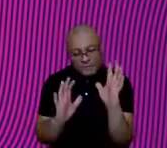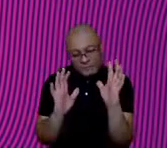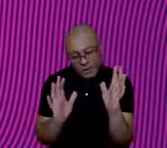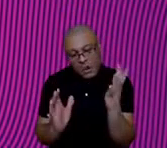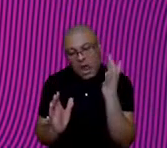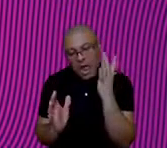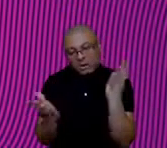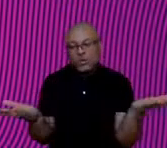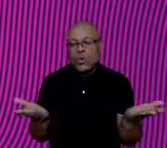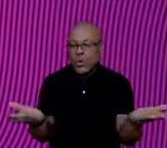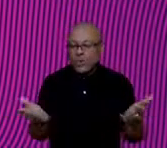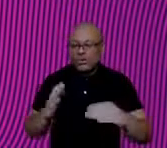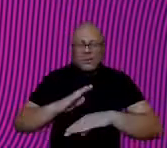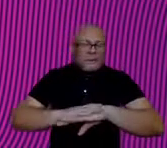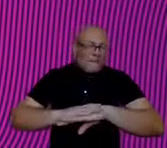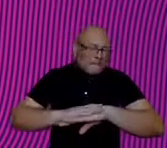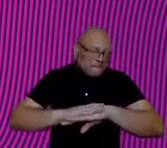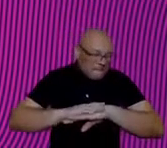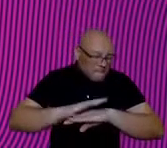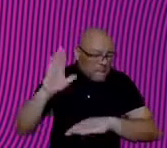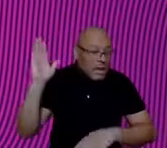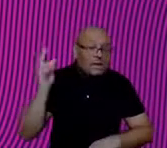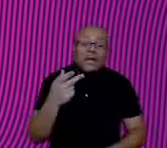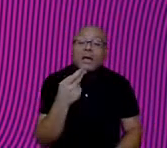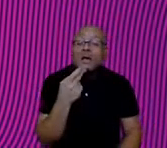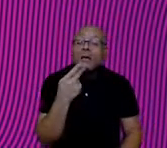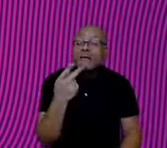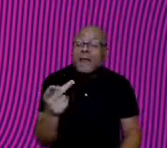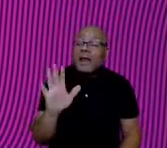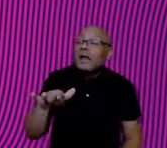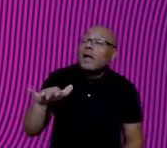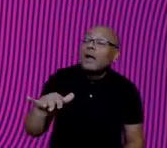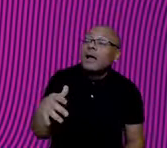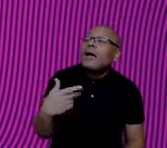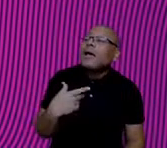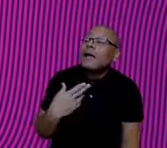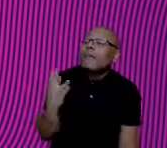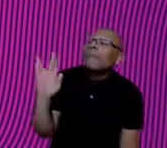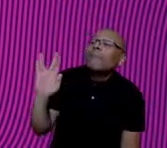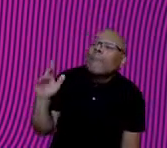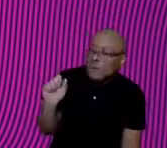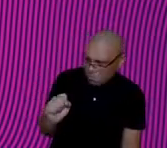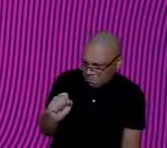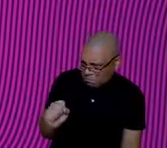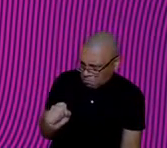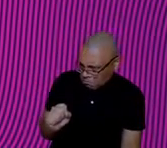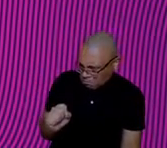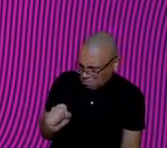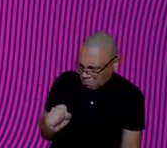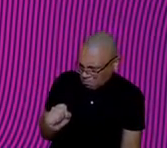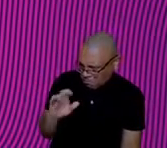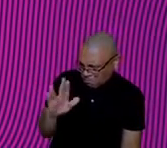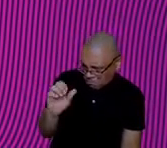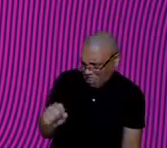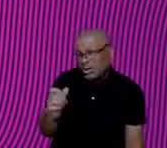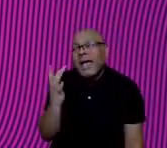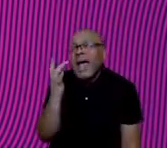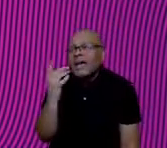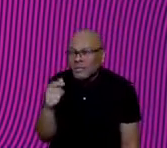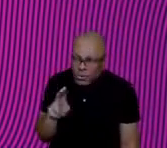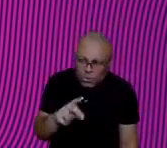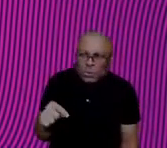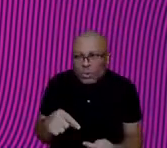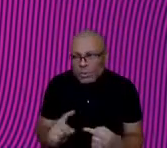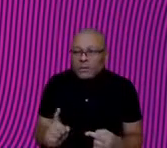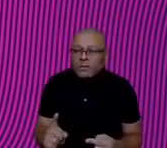mais ouço é isso, né? E, doutora, e maconha? Eles não falam nem canabinoide, né? Doutora, e maconha? O que você acha disso? Então, assim, em relação